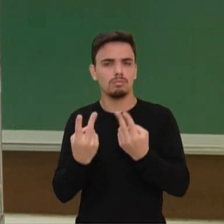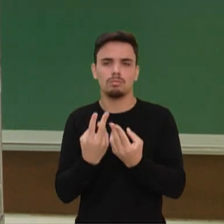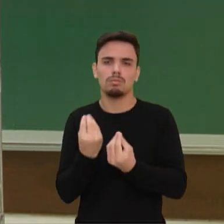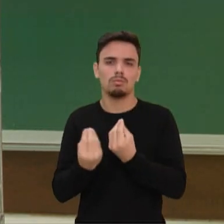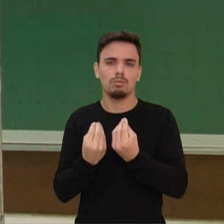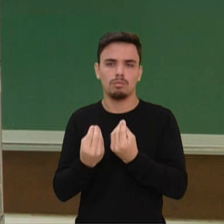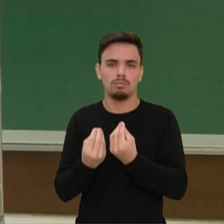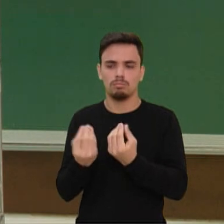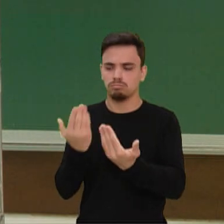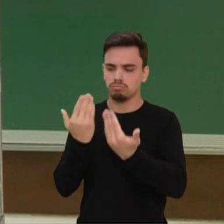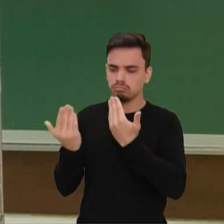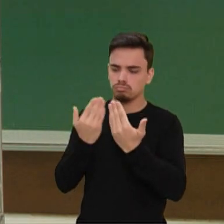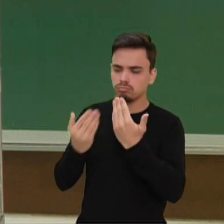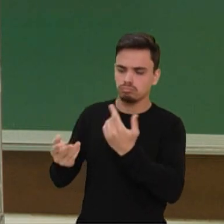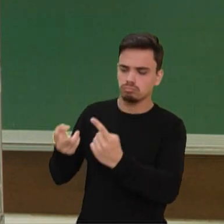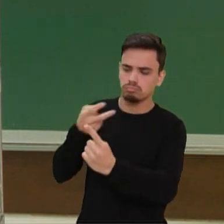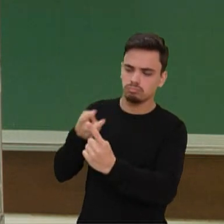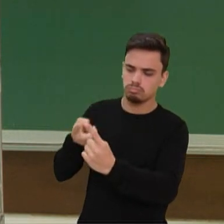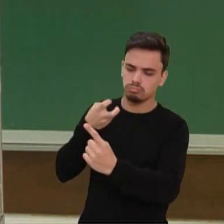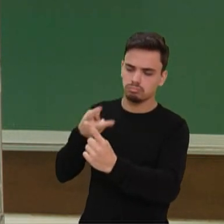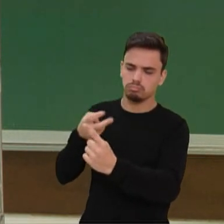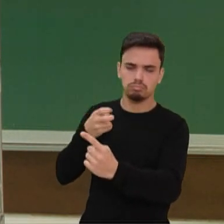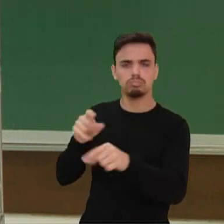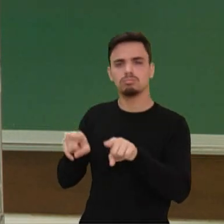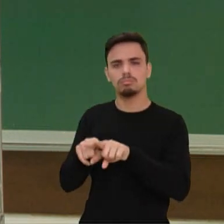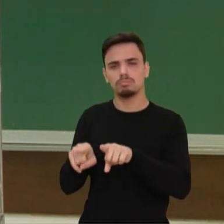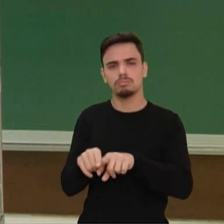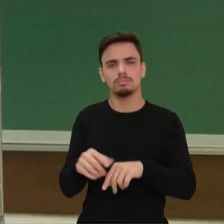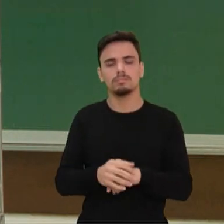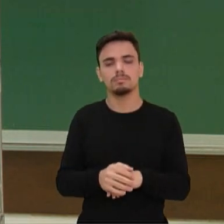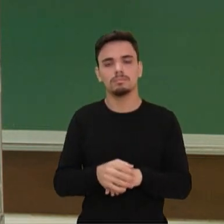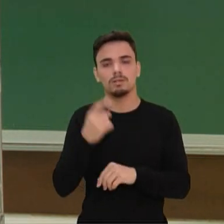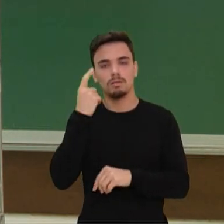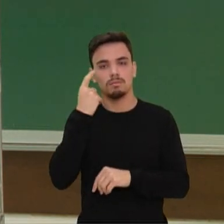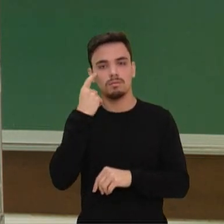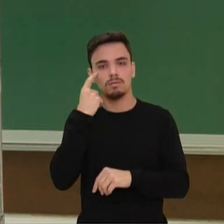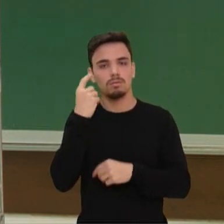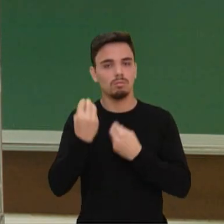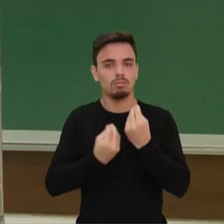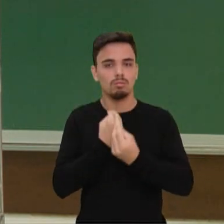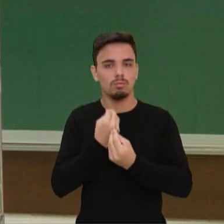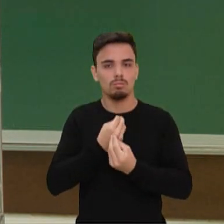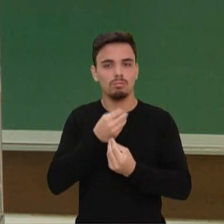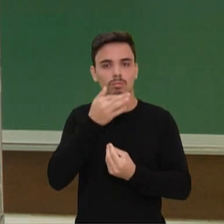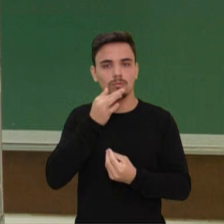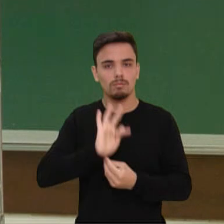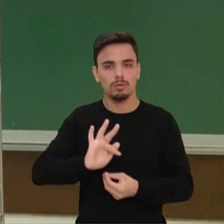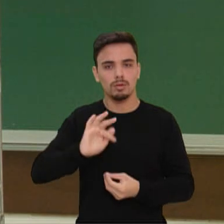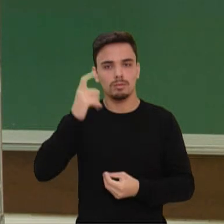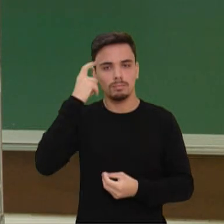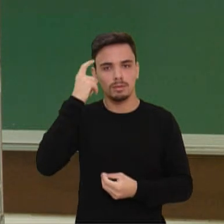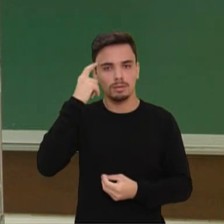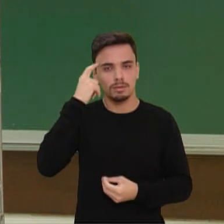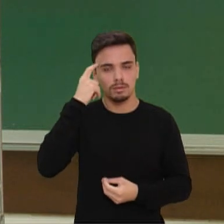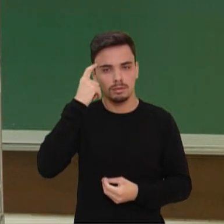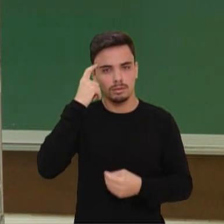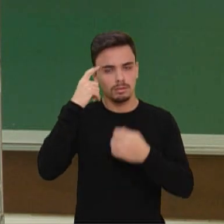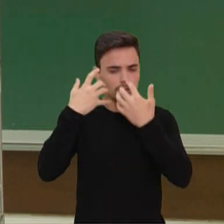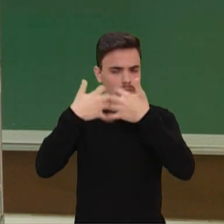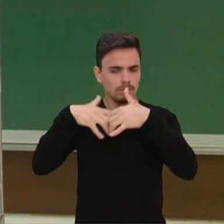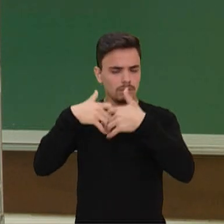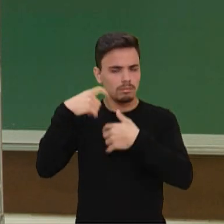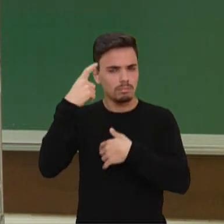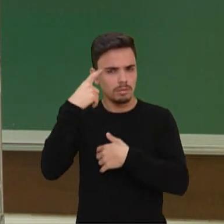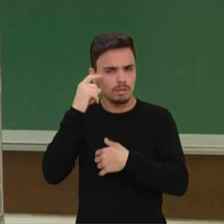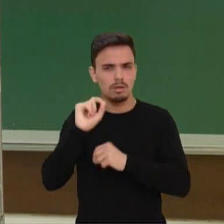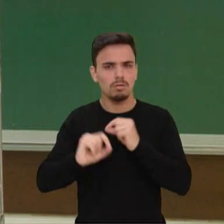psicanálise com o estruturalismo, e lá nós vimos que no pensamento de Freud, a consciência, a inteligência, a racionalidade,